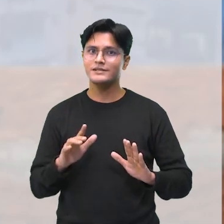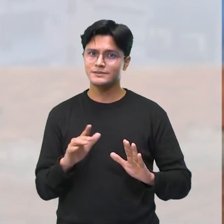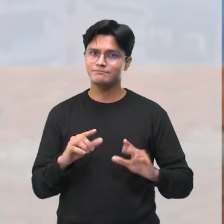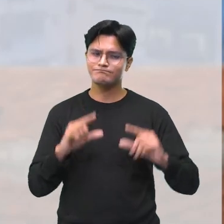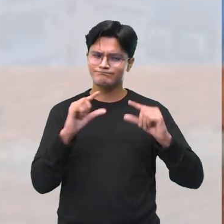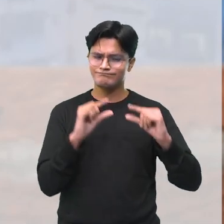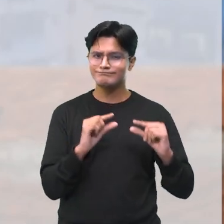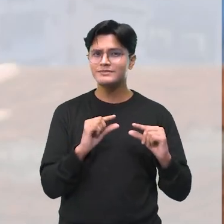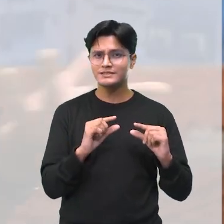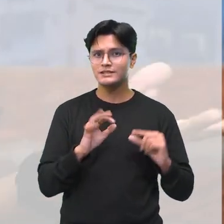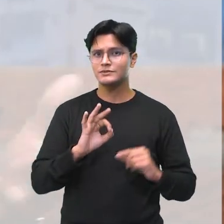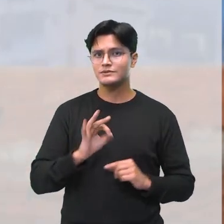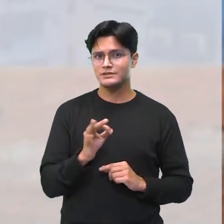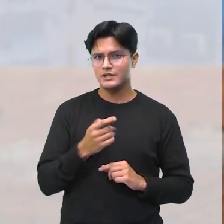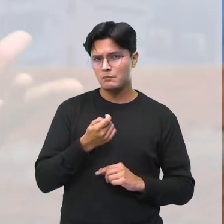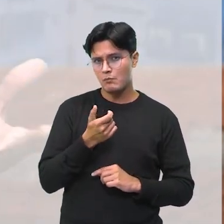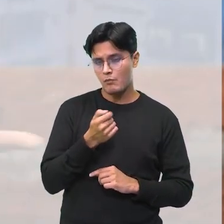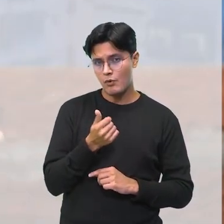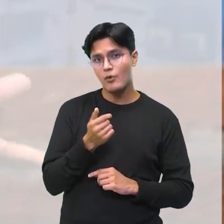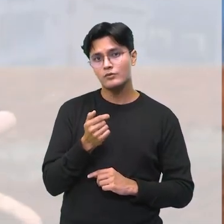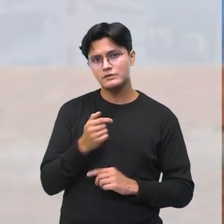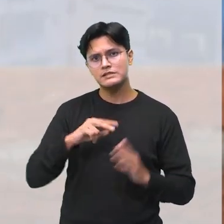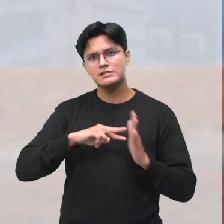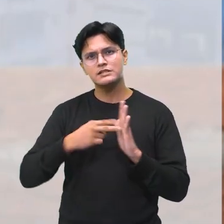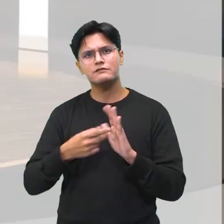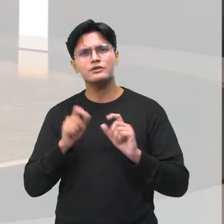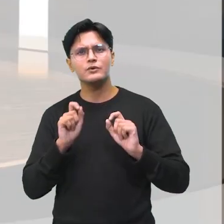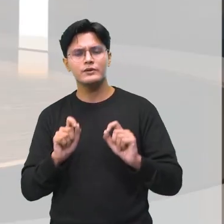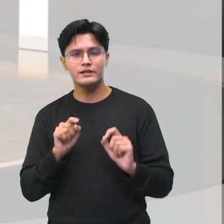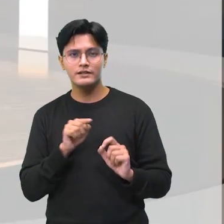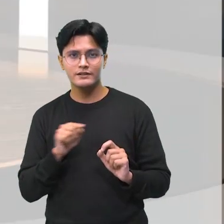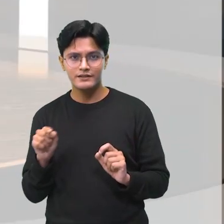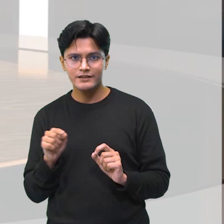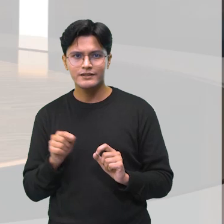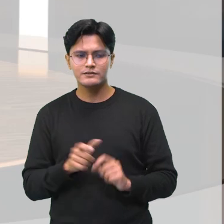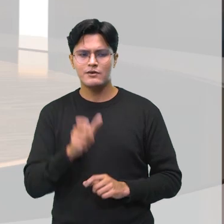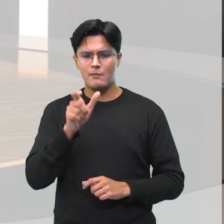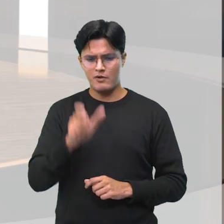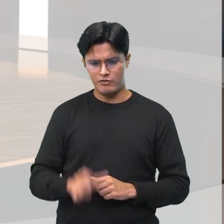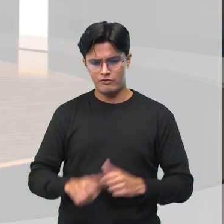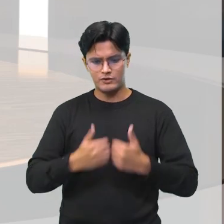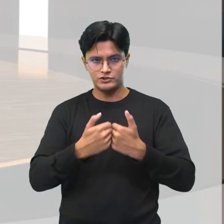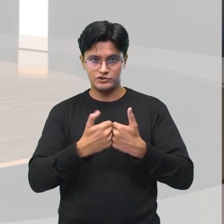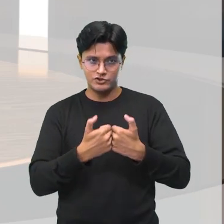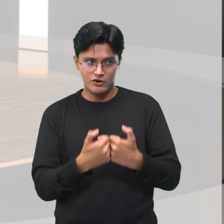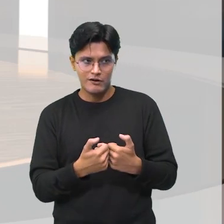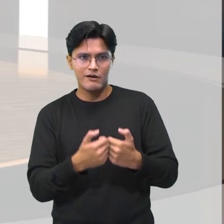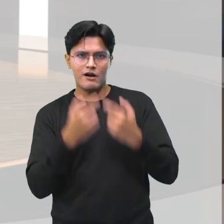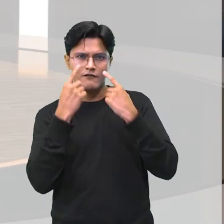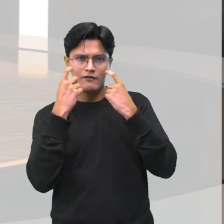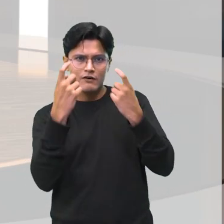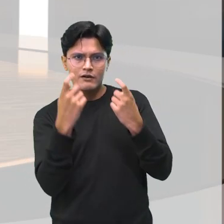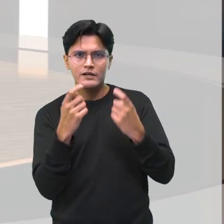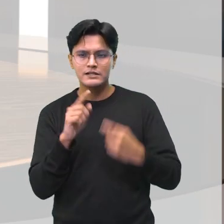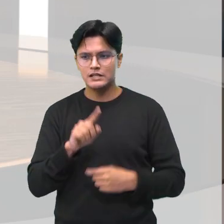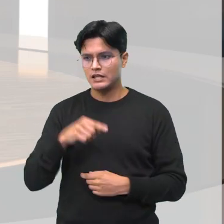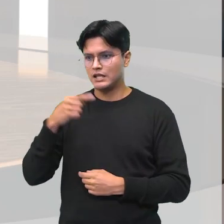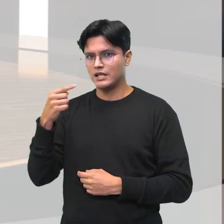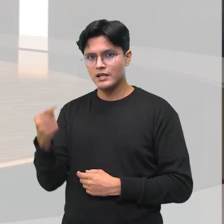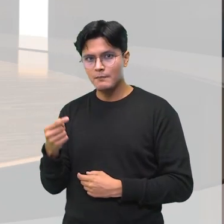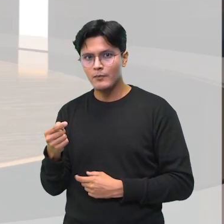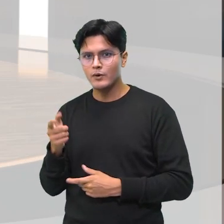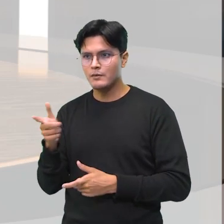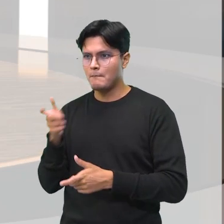alguém sairá por aí agredindo as pessoas ou matando alguém, né? Eu concordo, sim, que nós devemos proteger as nossas crianças, mas